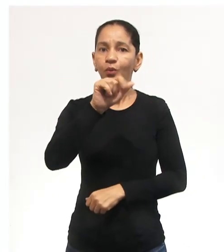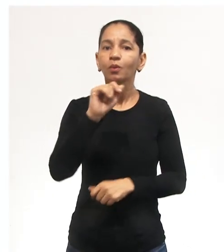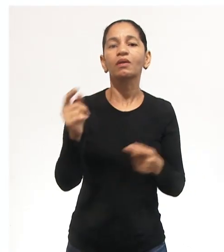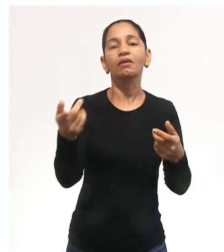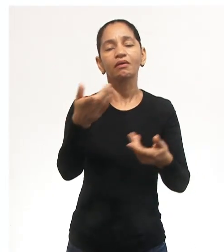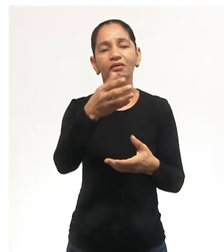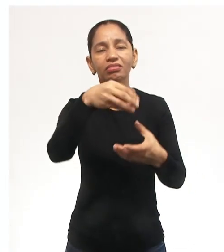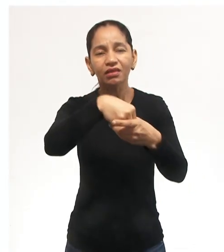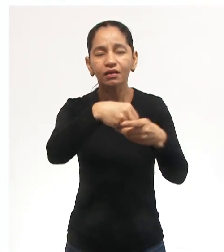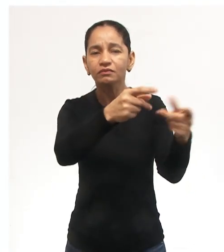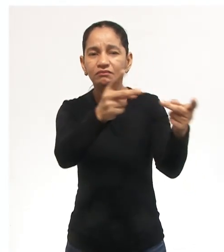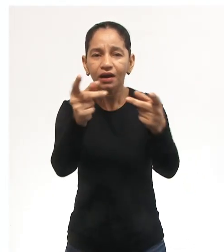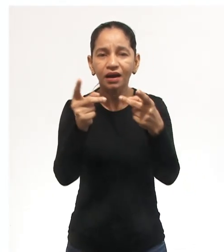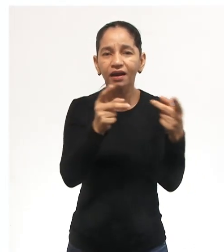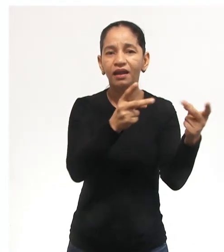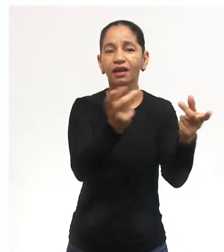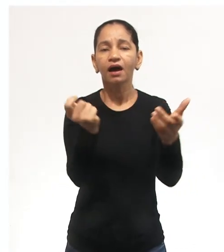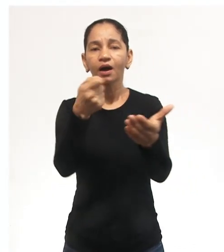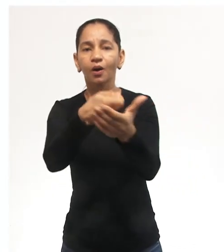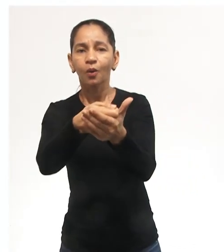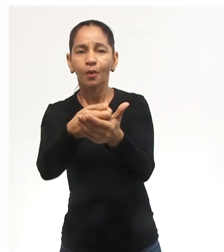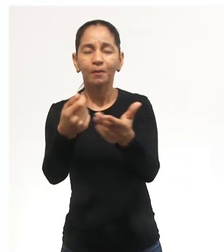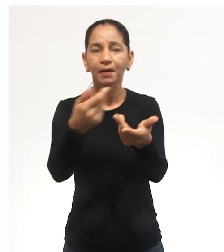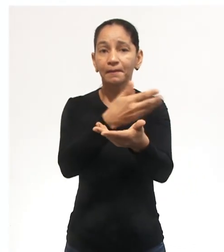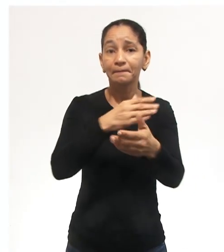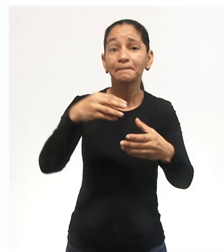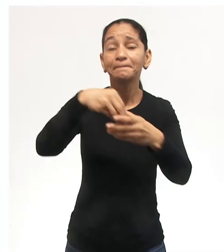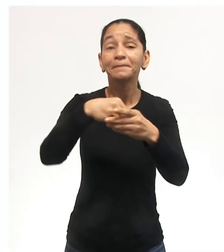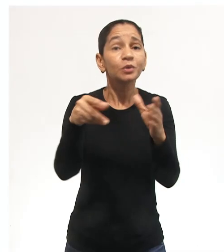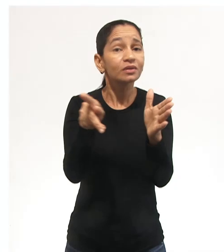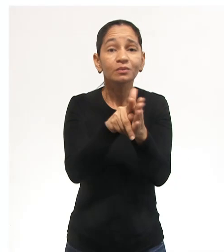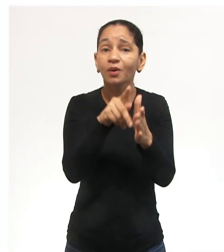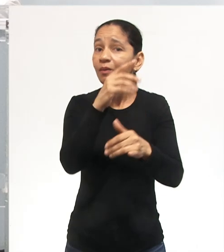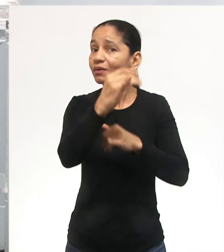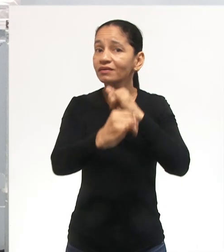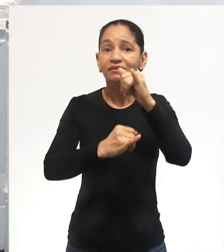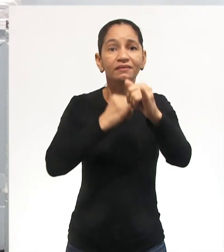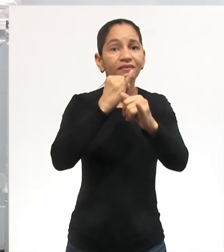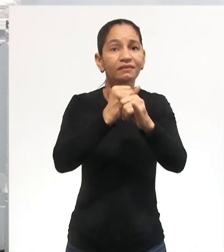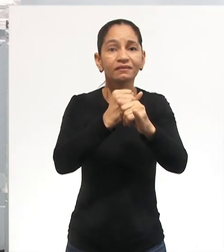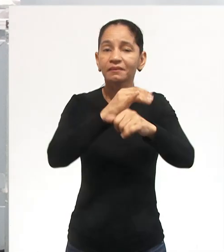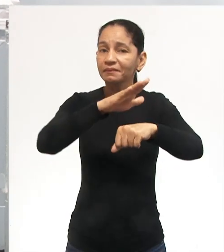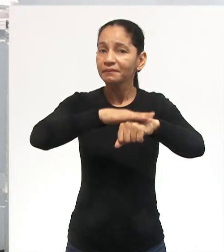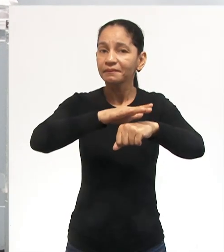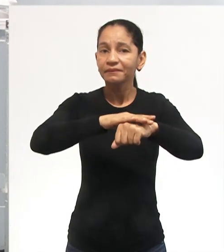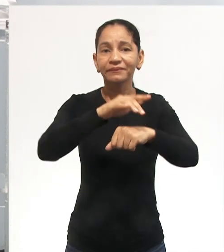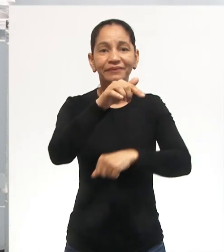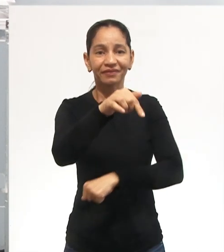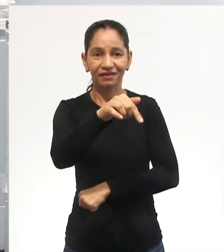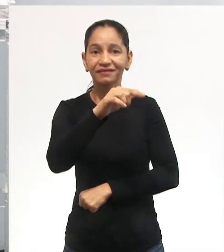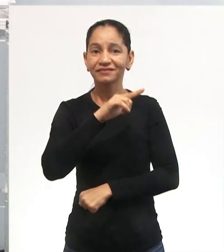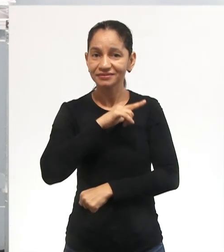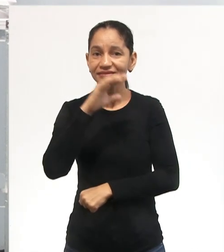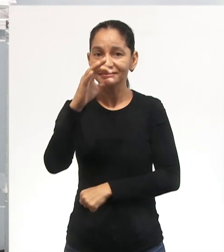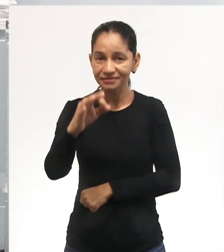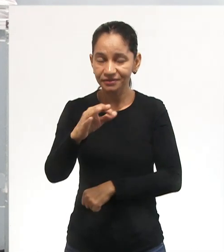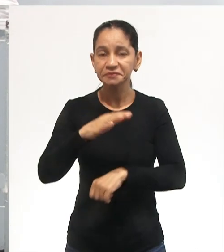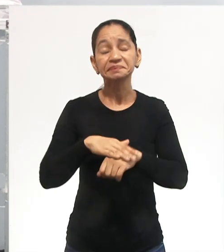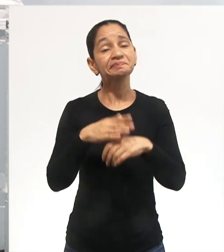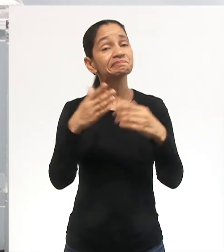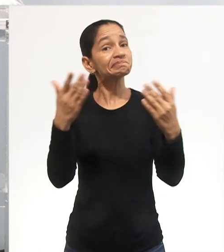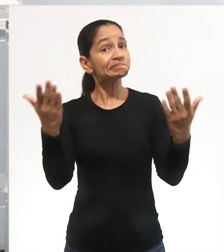estamos tratando de compra e venda pela internet, comércio eletrônico. E